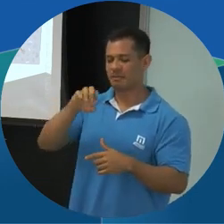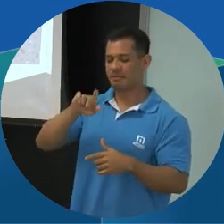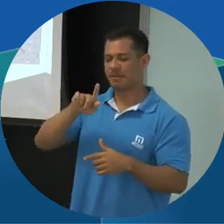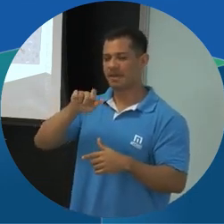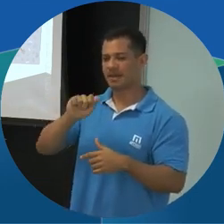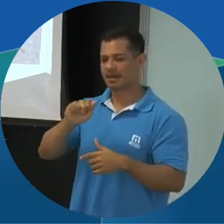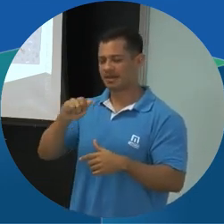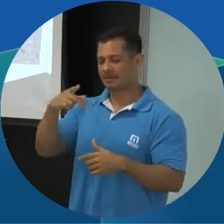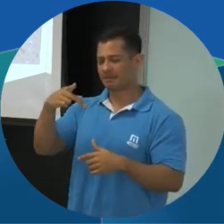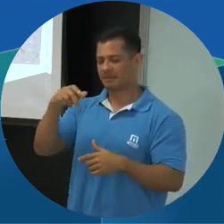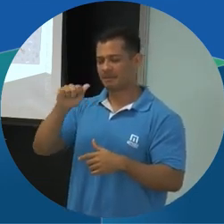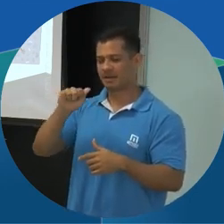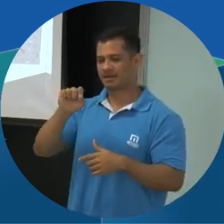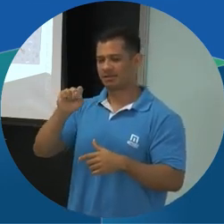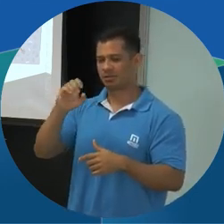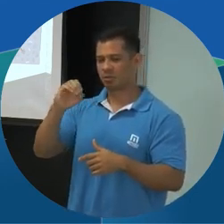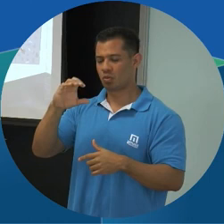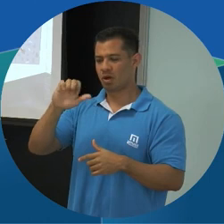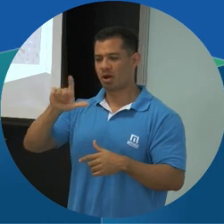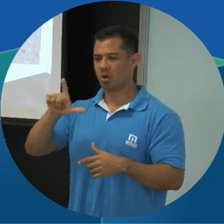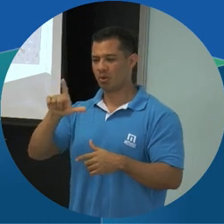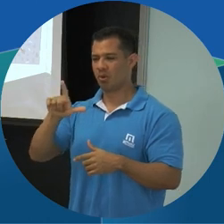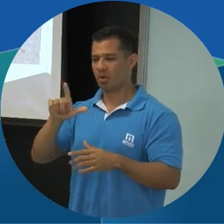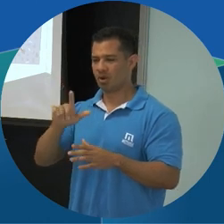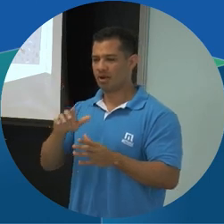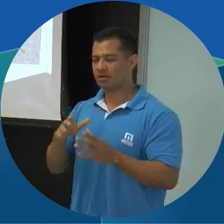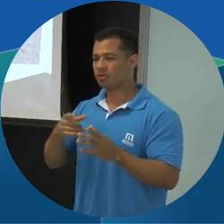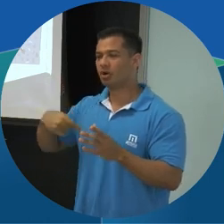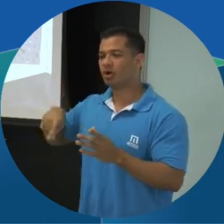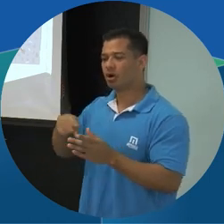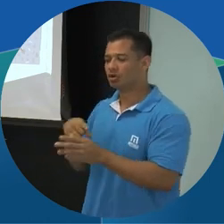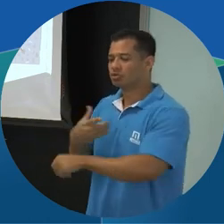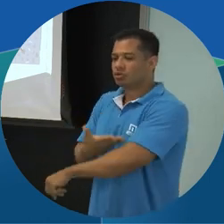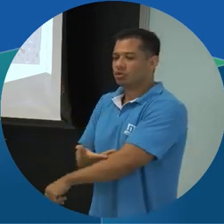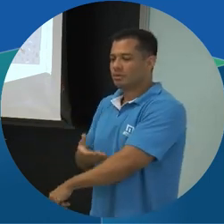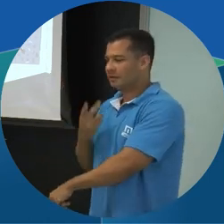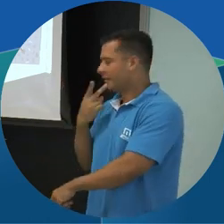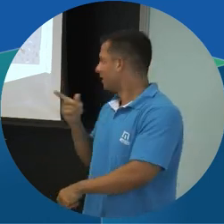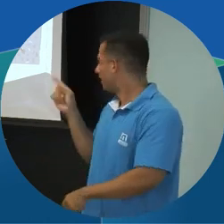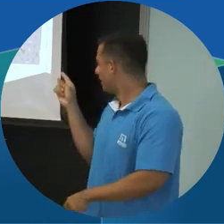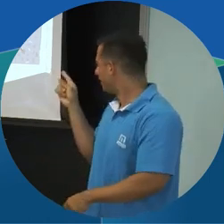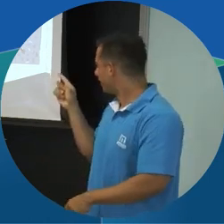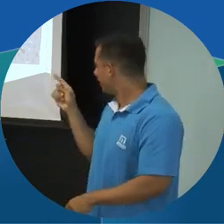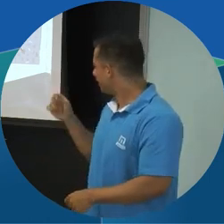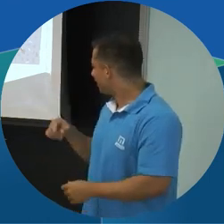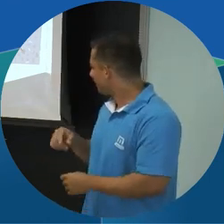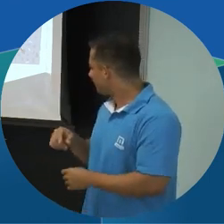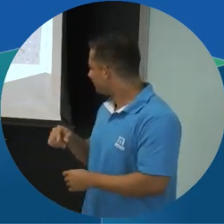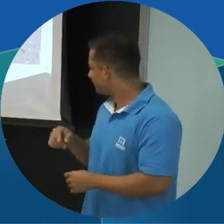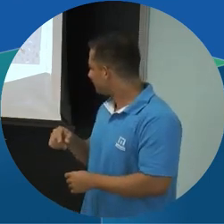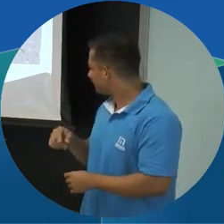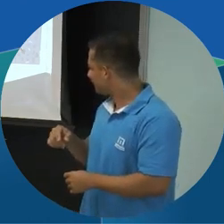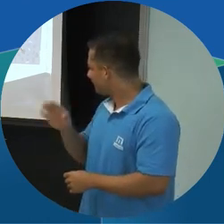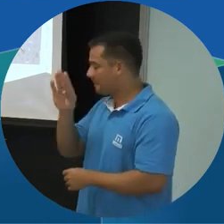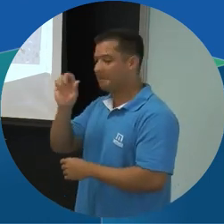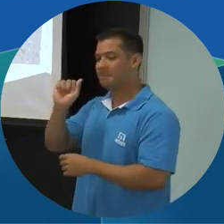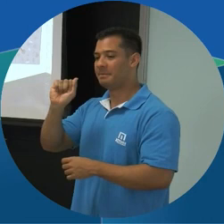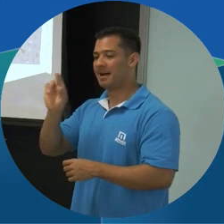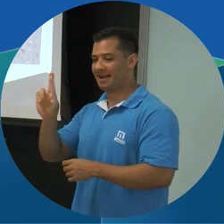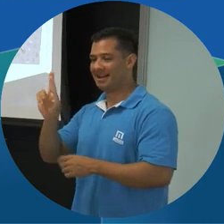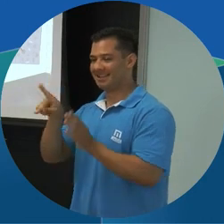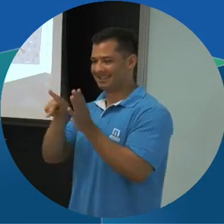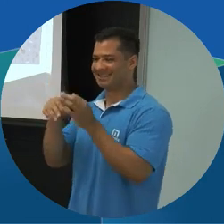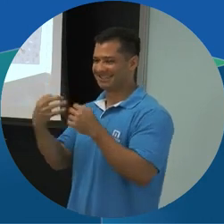muito com bar e com PSI. Aqui, no caso, a gente consegue fazer já